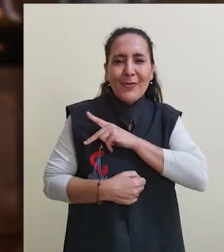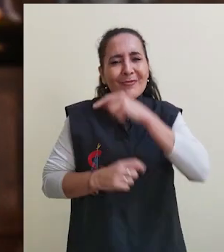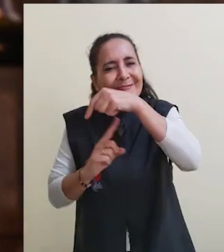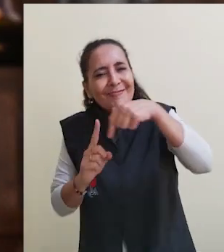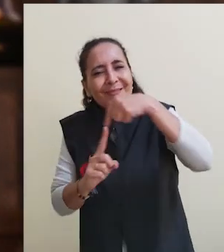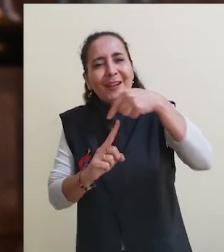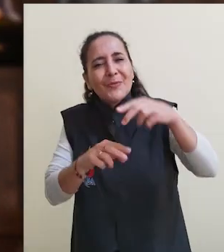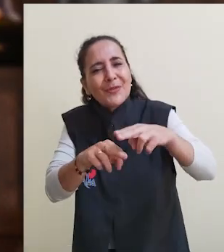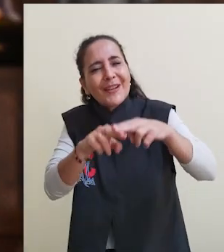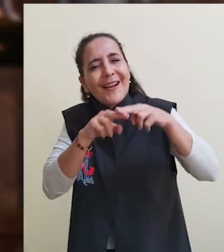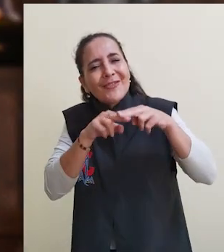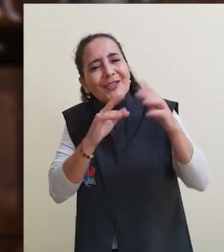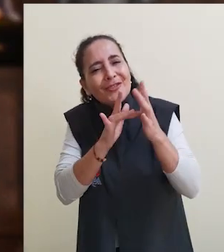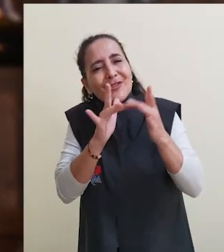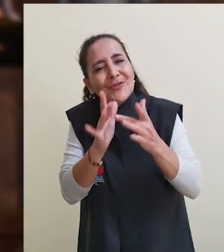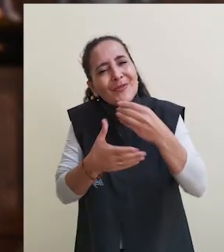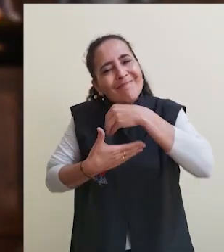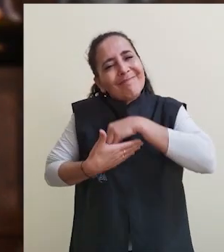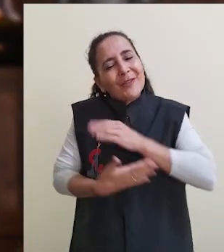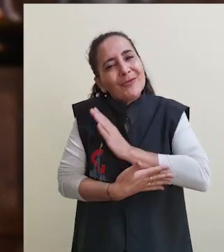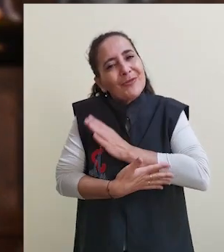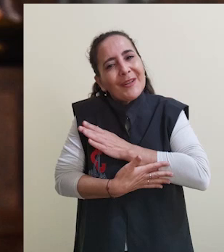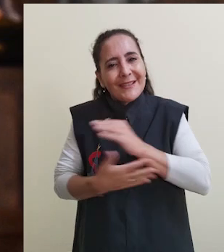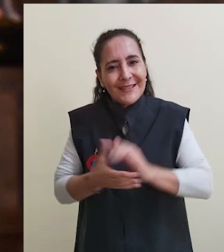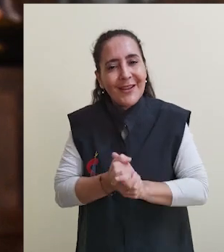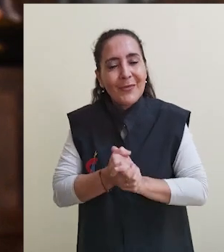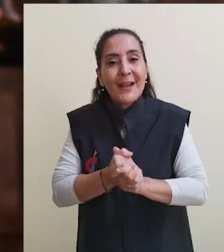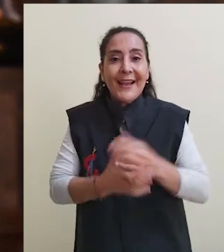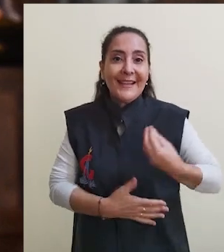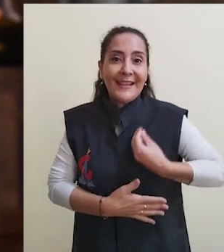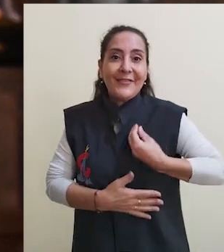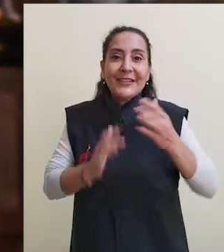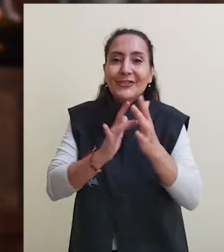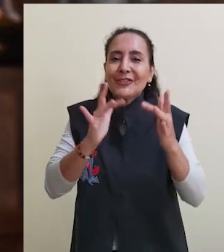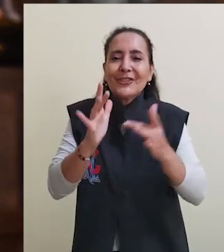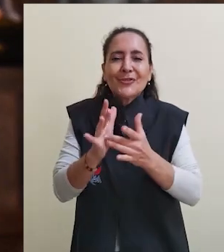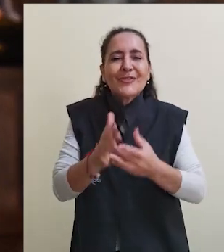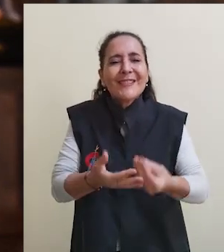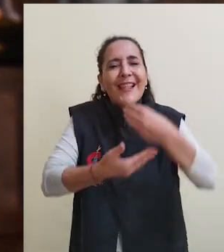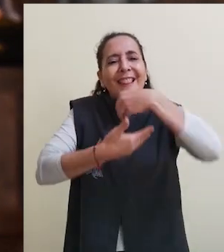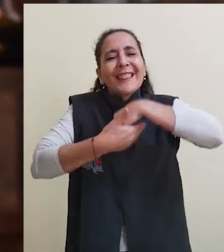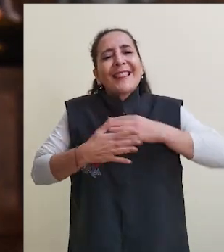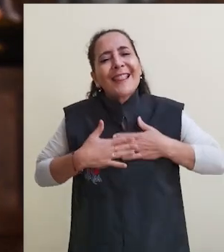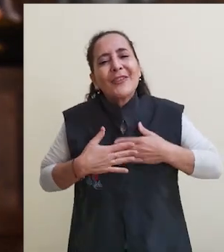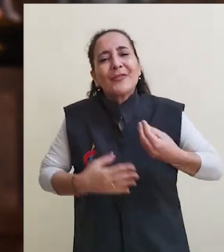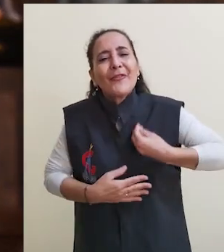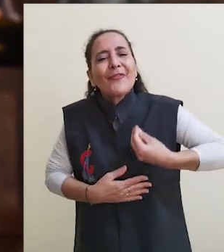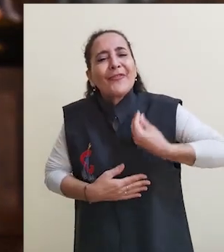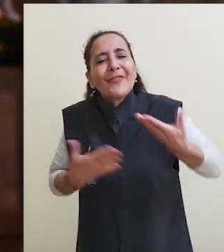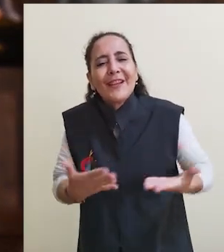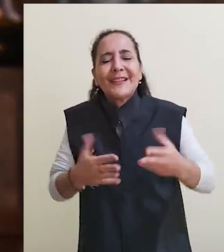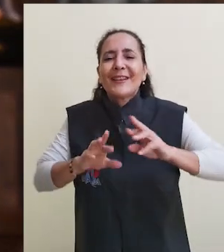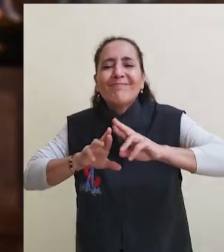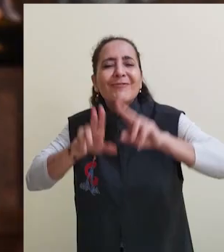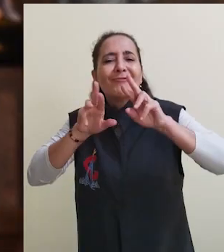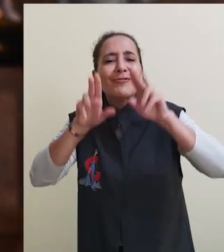Jesus, a ponto de expressarem Jesus no mundo. E a vida de Jesus como que se repetir na vida deles, em momentos diferentes,